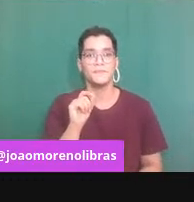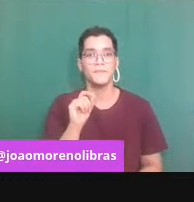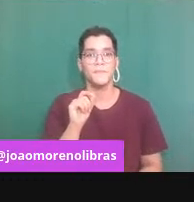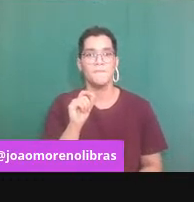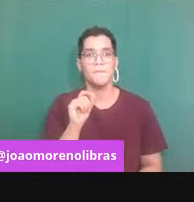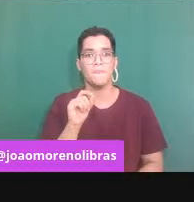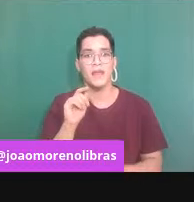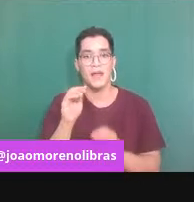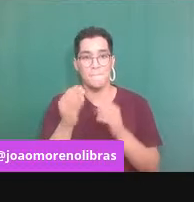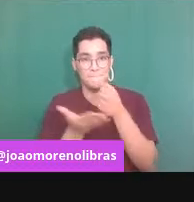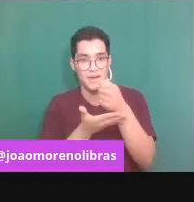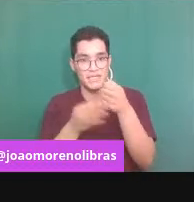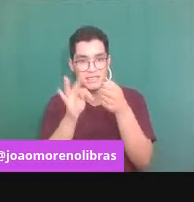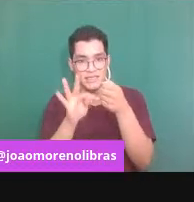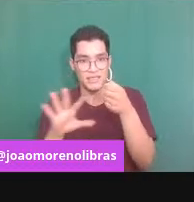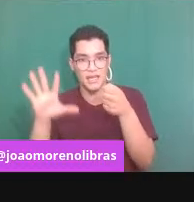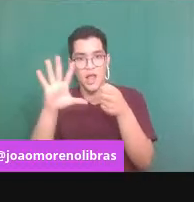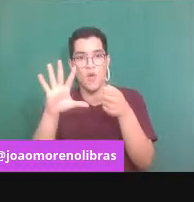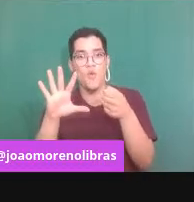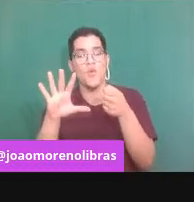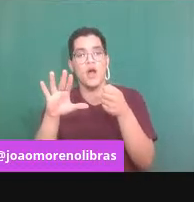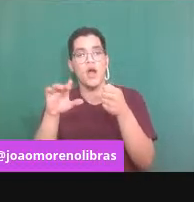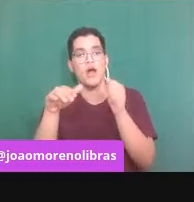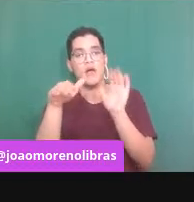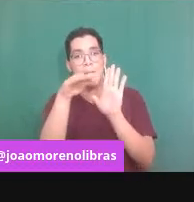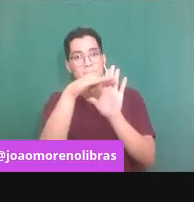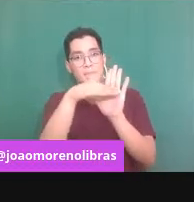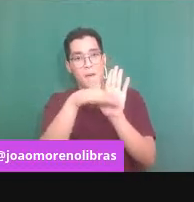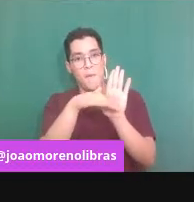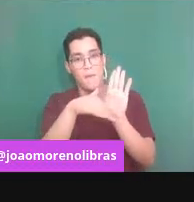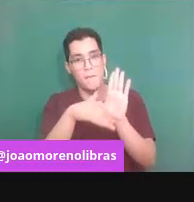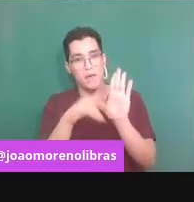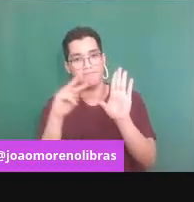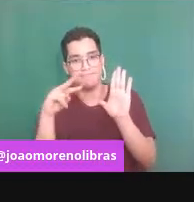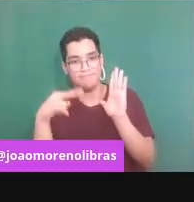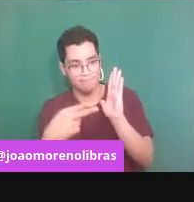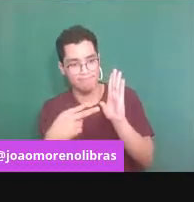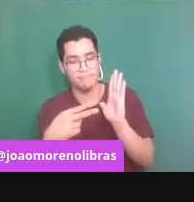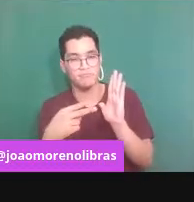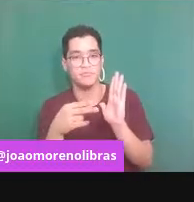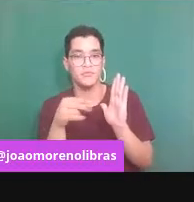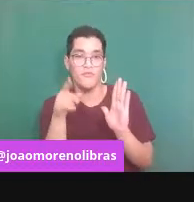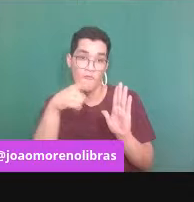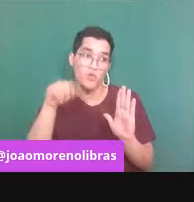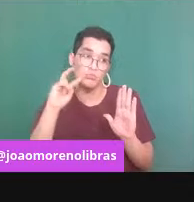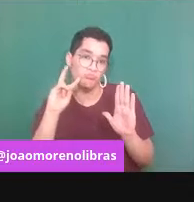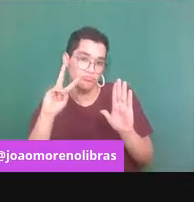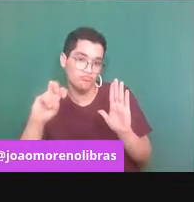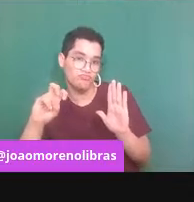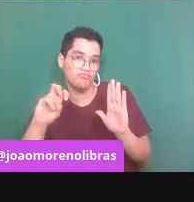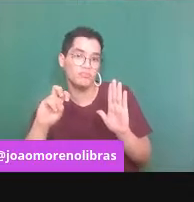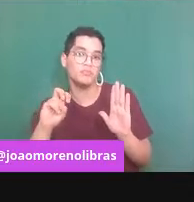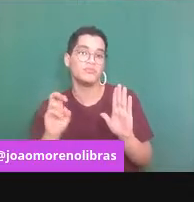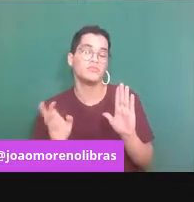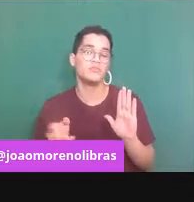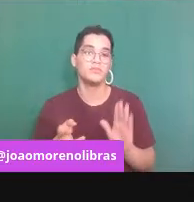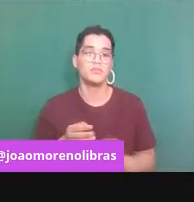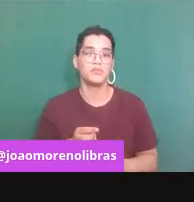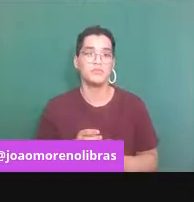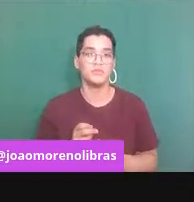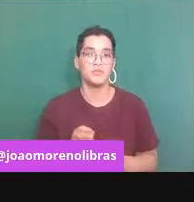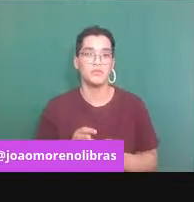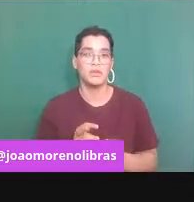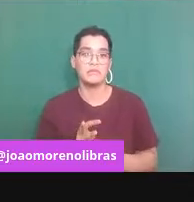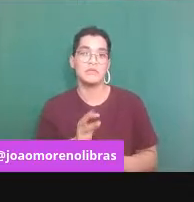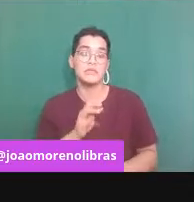teórica, categorias de análise, como estão aí, que vocês estão vendo, né? Já me referi a elas. Se eu